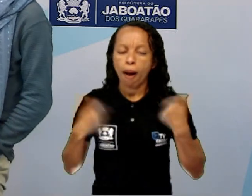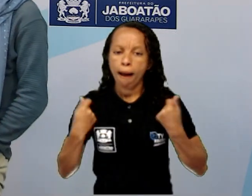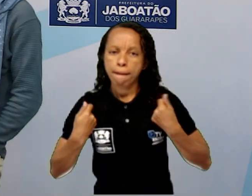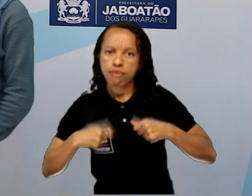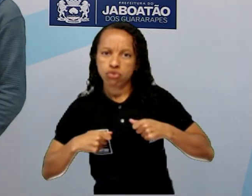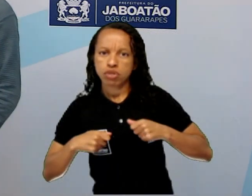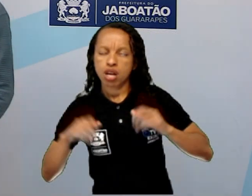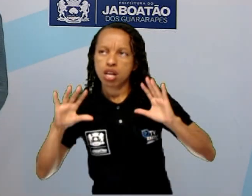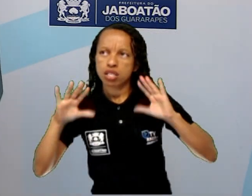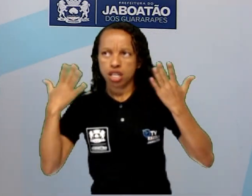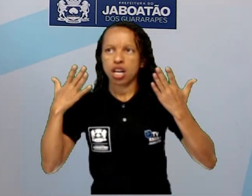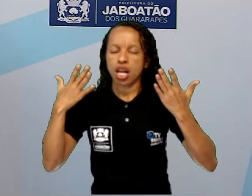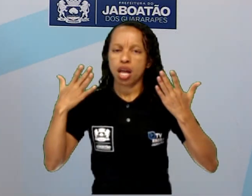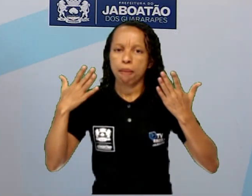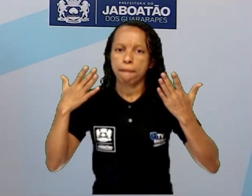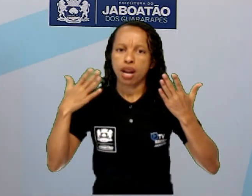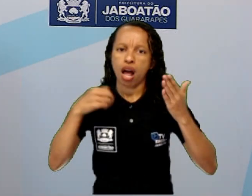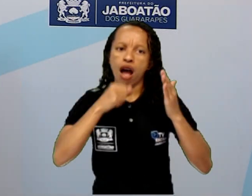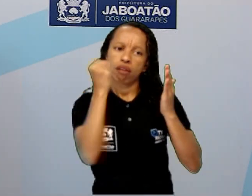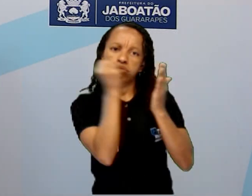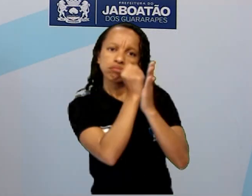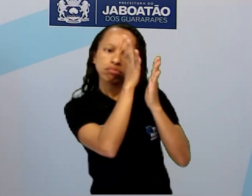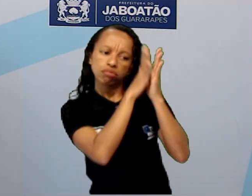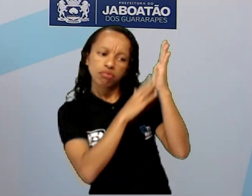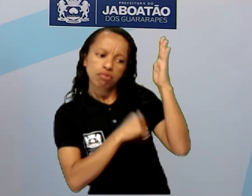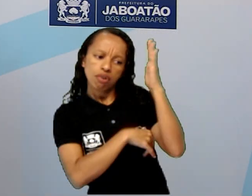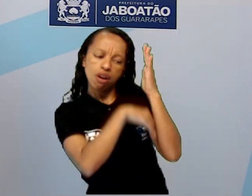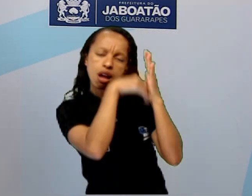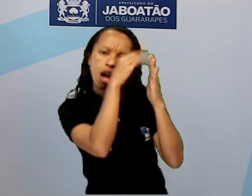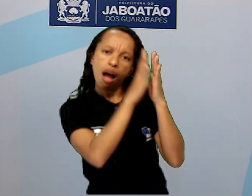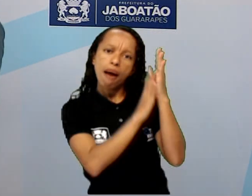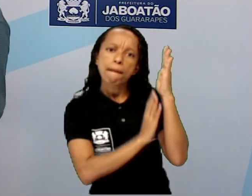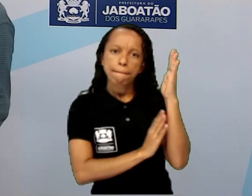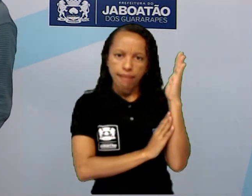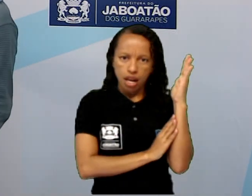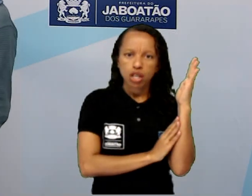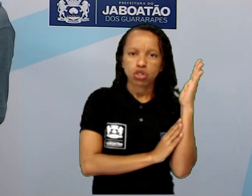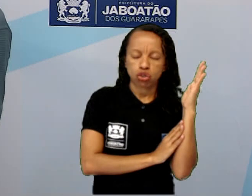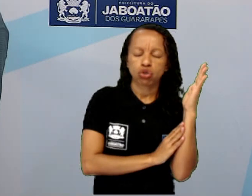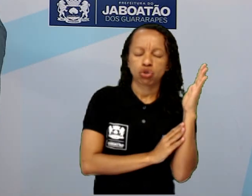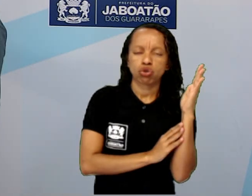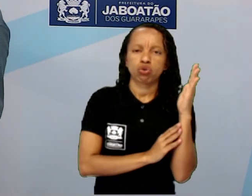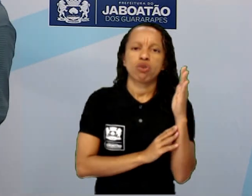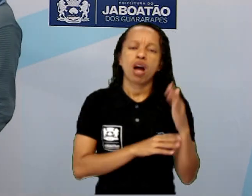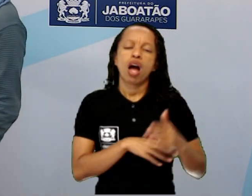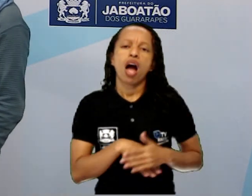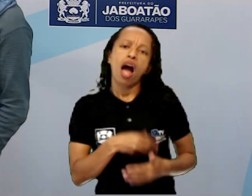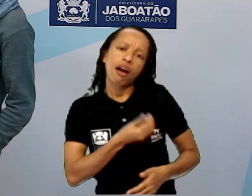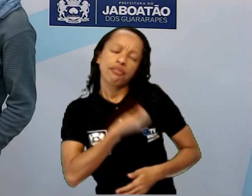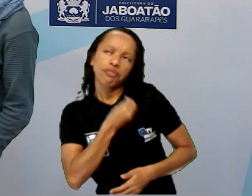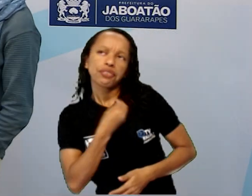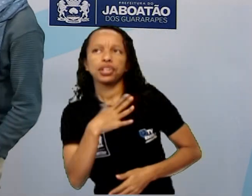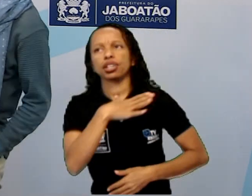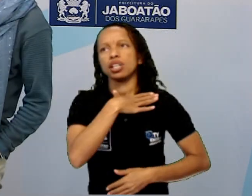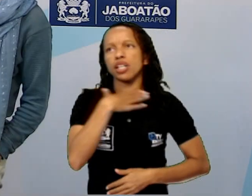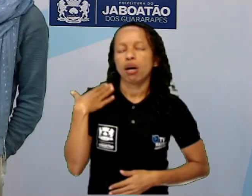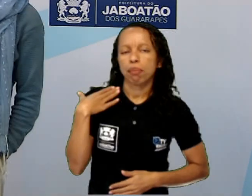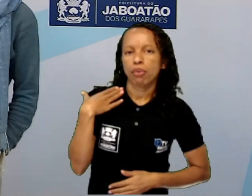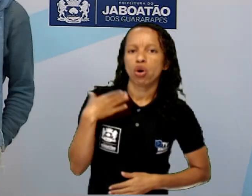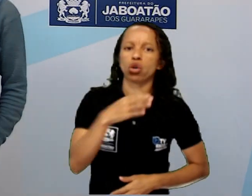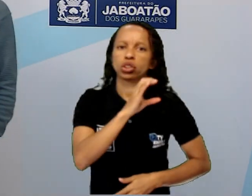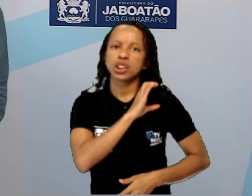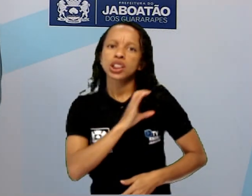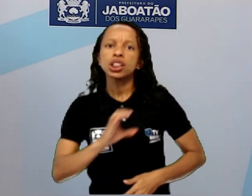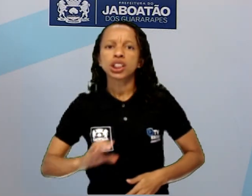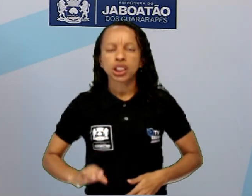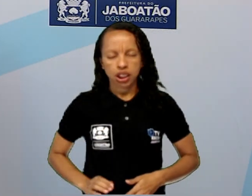e ressurreição de Cristo, que é o referencial, o marco dos cristãos. Então, eventos, cultos e religiosos,